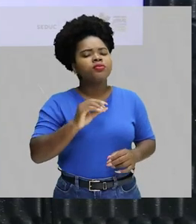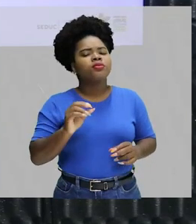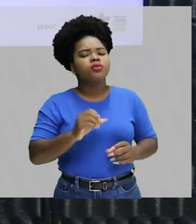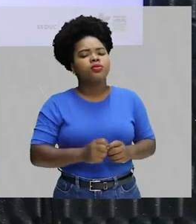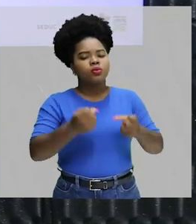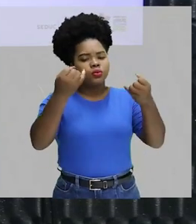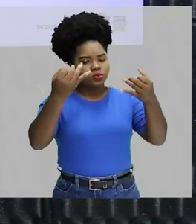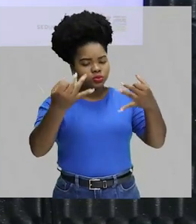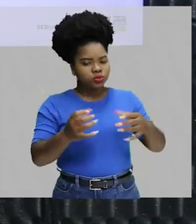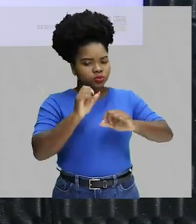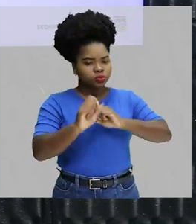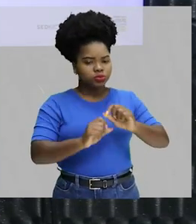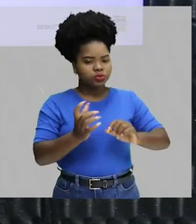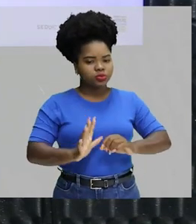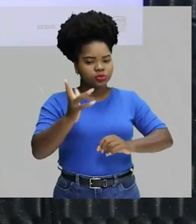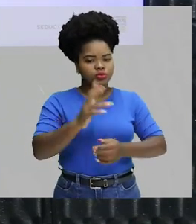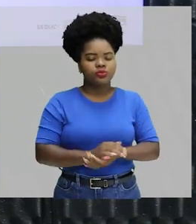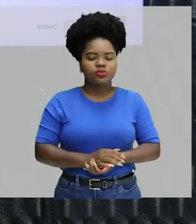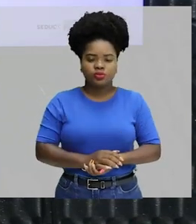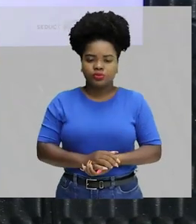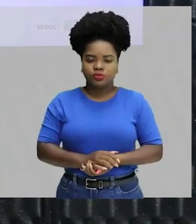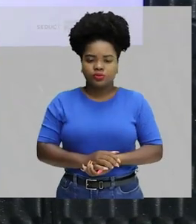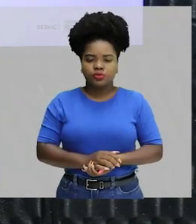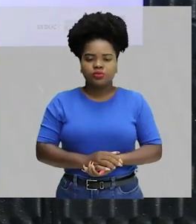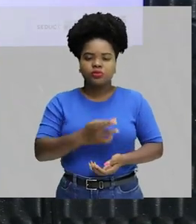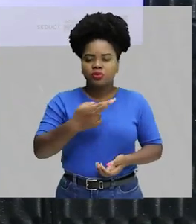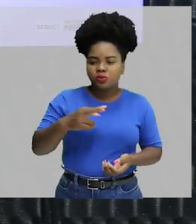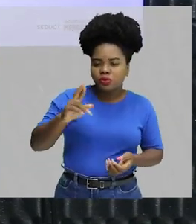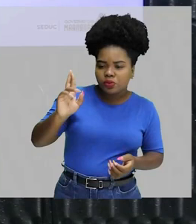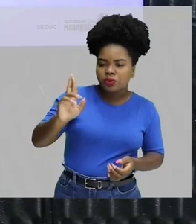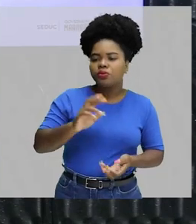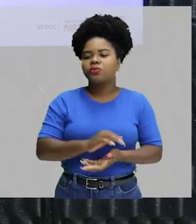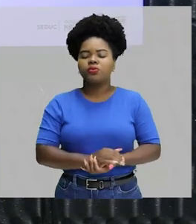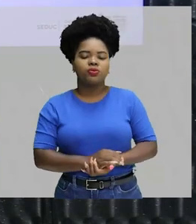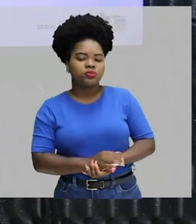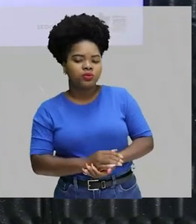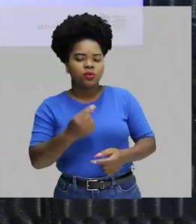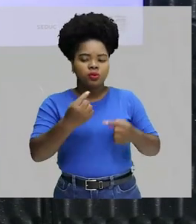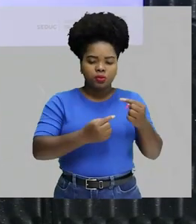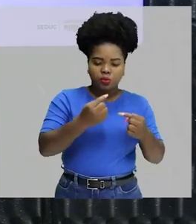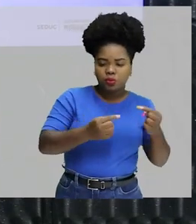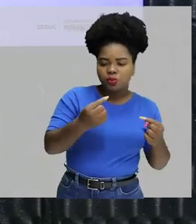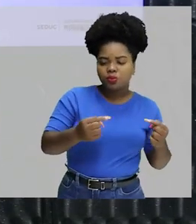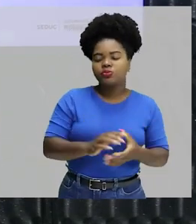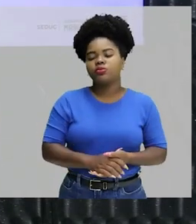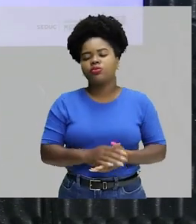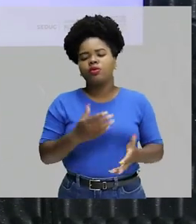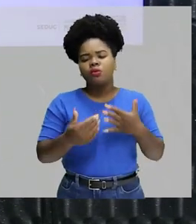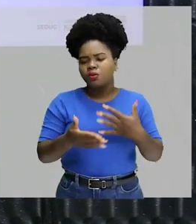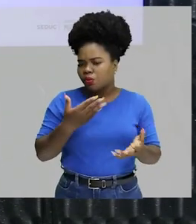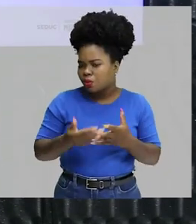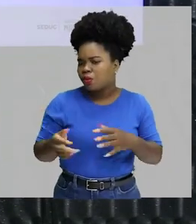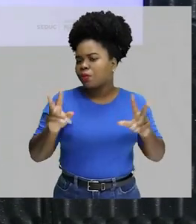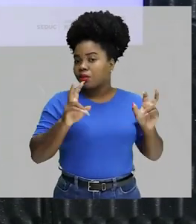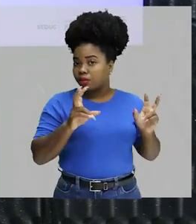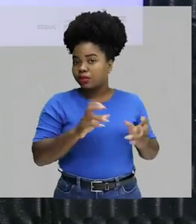que aconteceu eh seja de cuno religioso seja de cuno político enfim Qualquer que seja